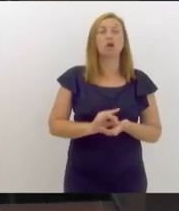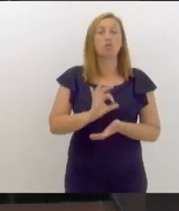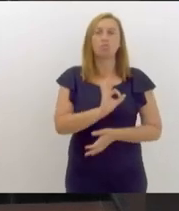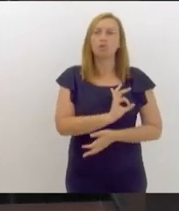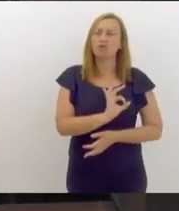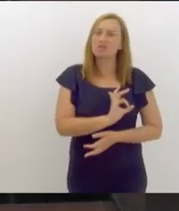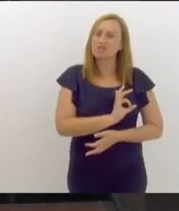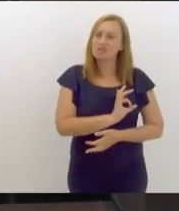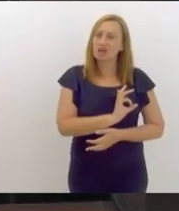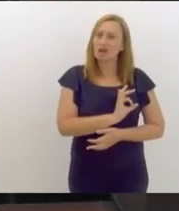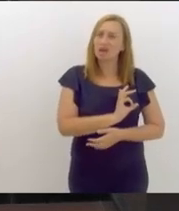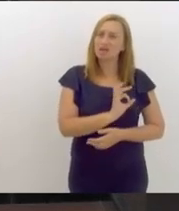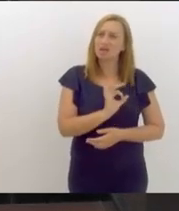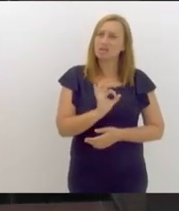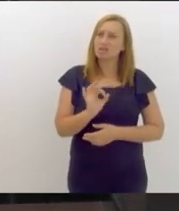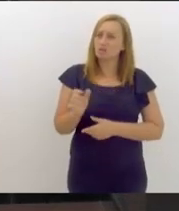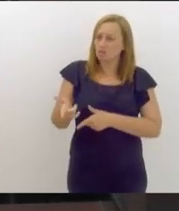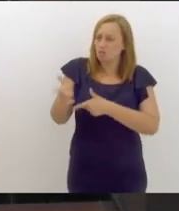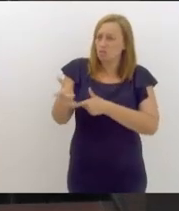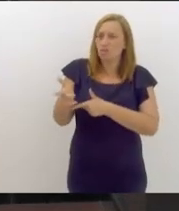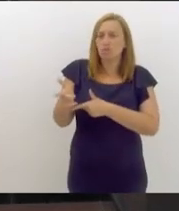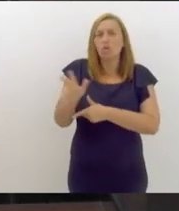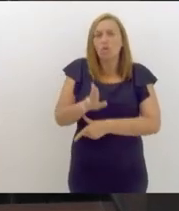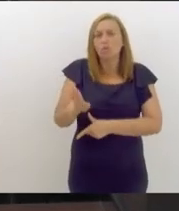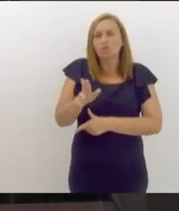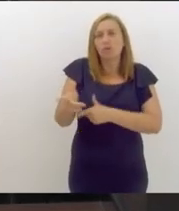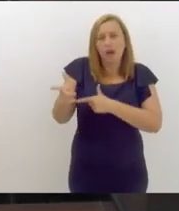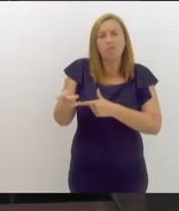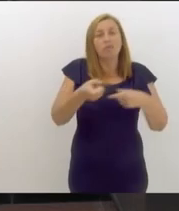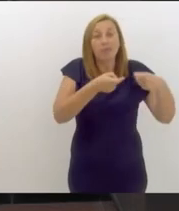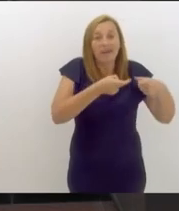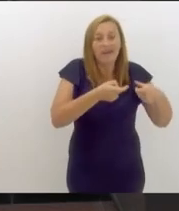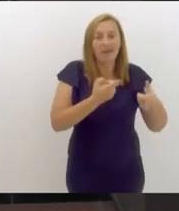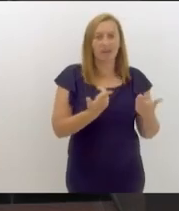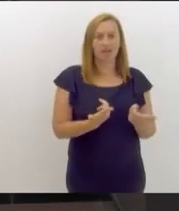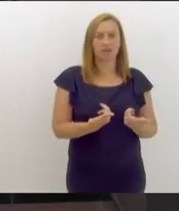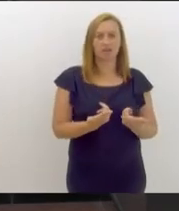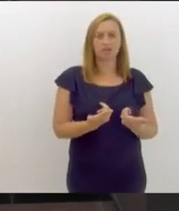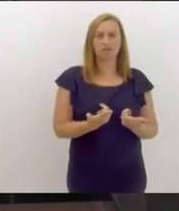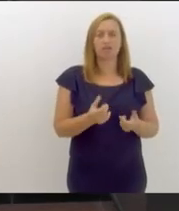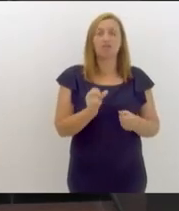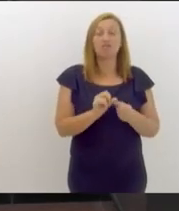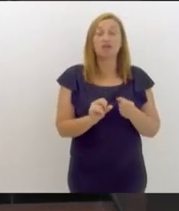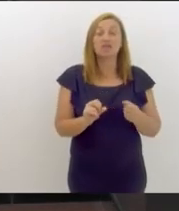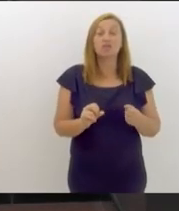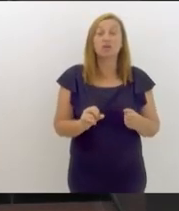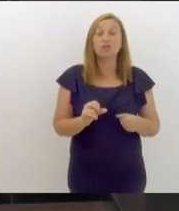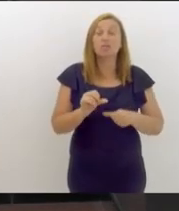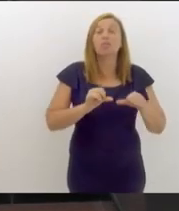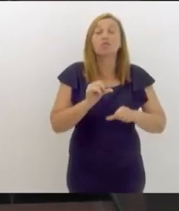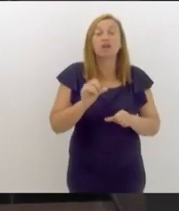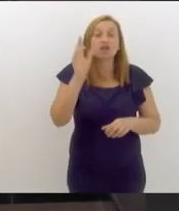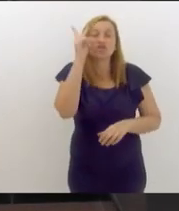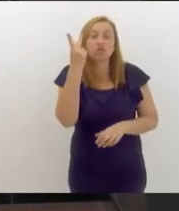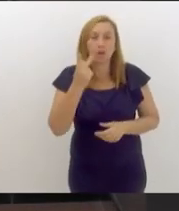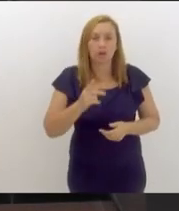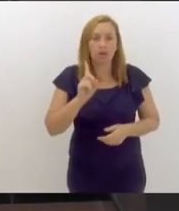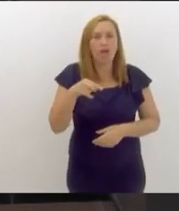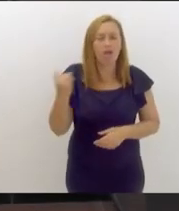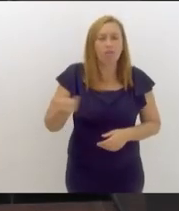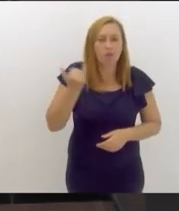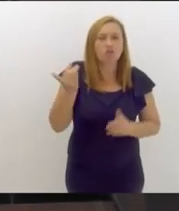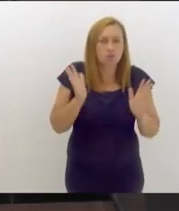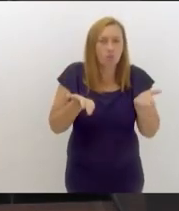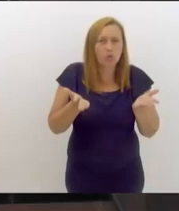policiais andam com armas de guerra e o que nós temos feito para mudar essa história é importante